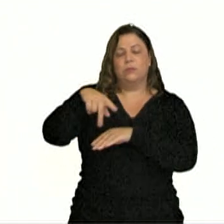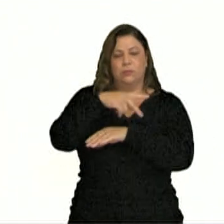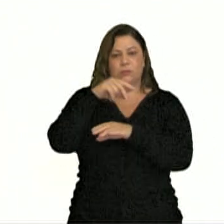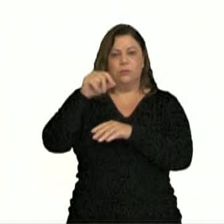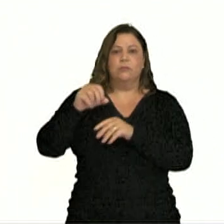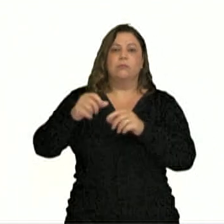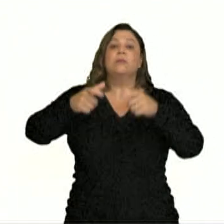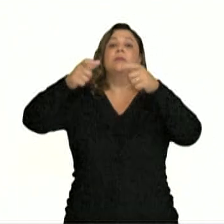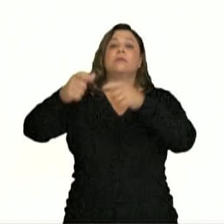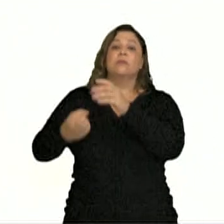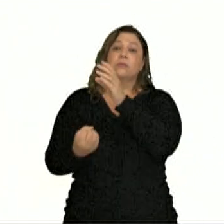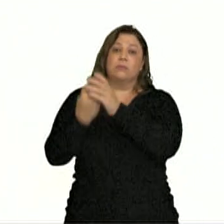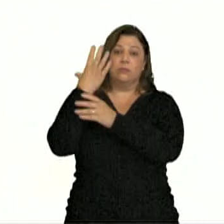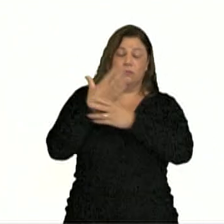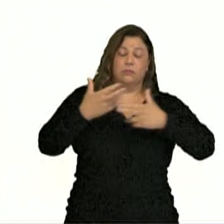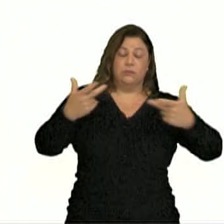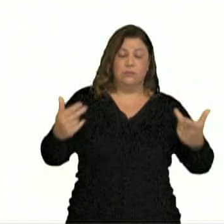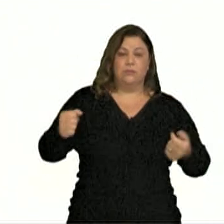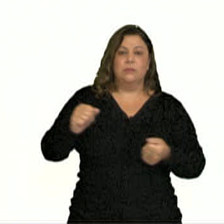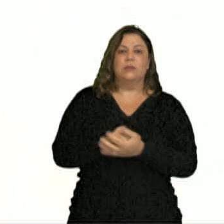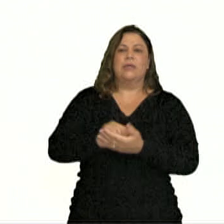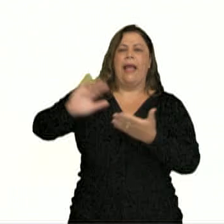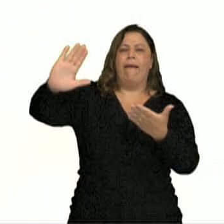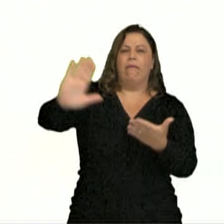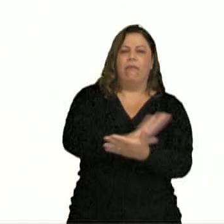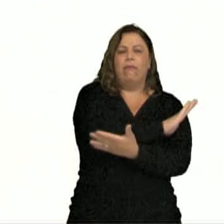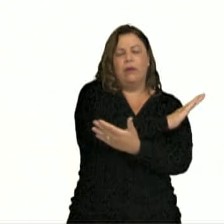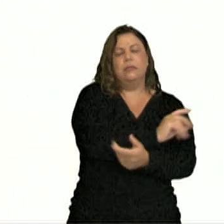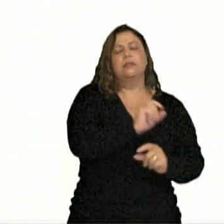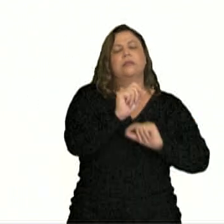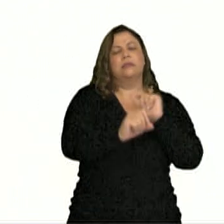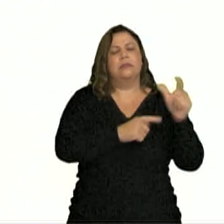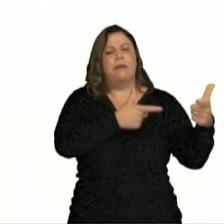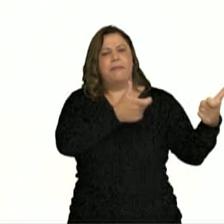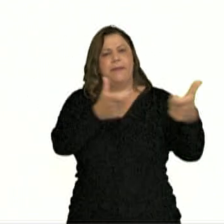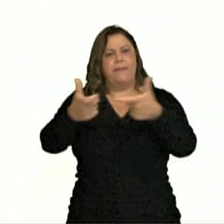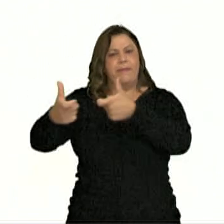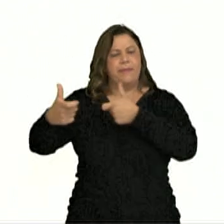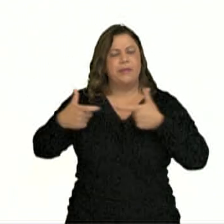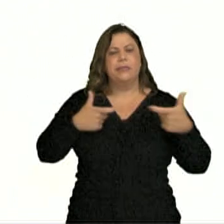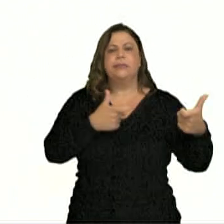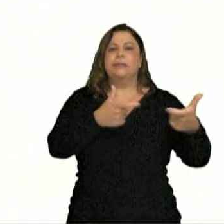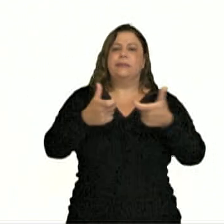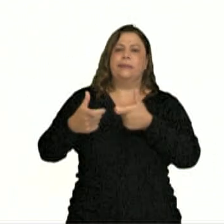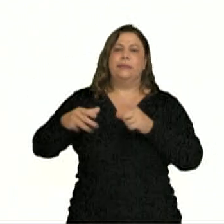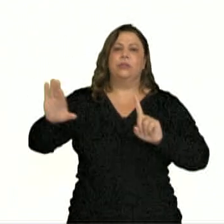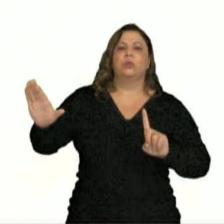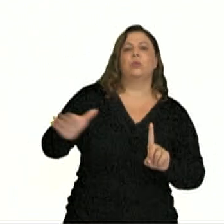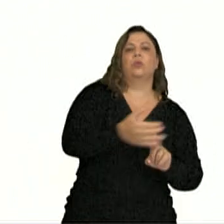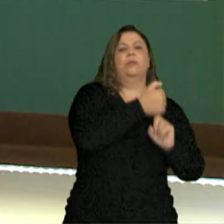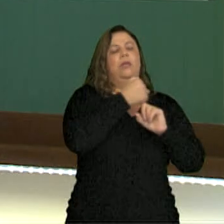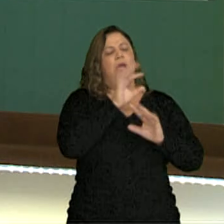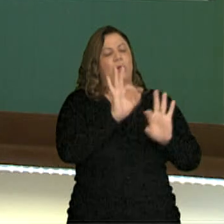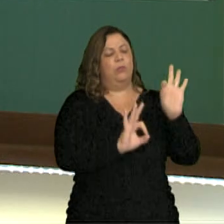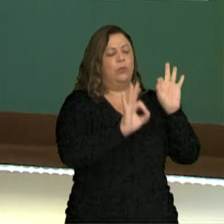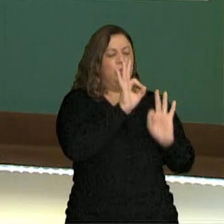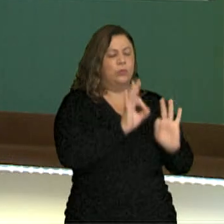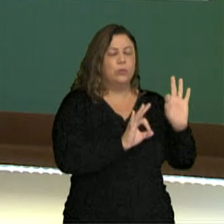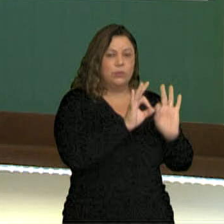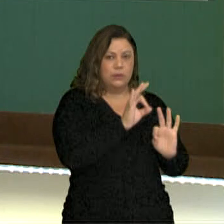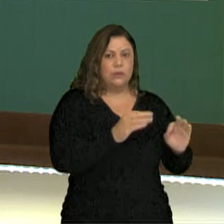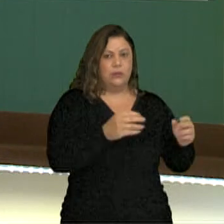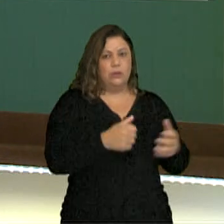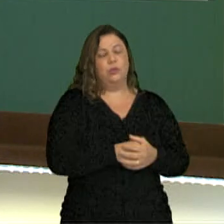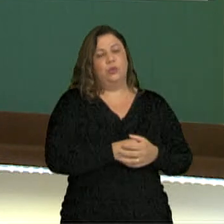origem, geralmente devastado por conflitos armados ou dominados por organizações criminosas. Então a pessoa